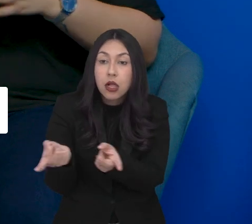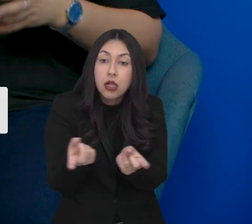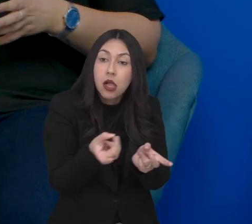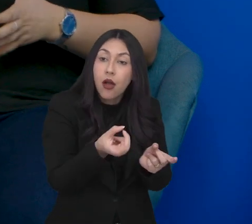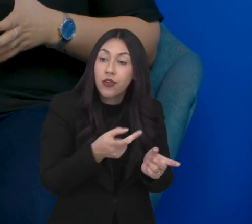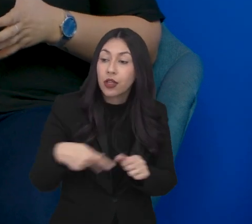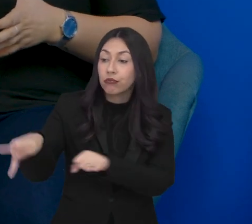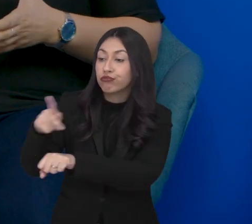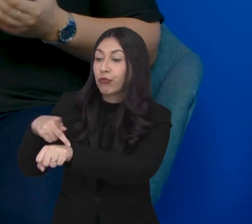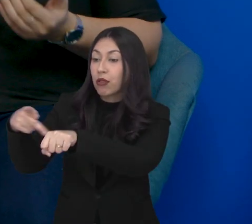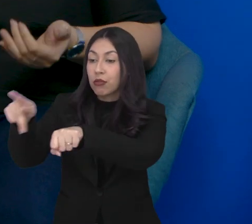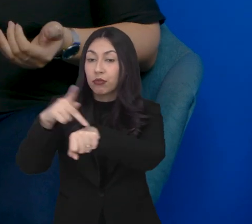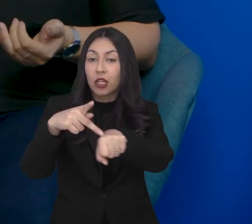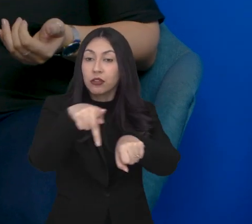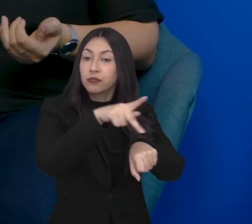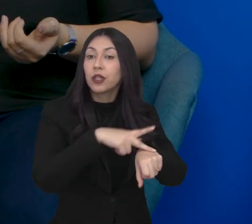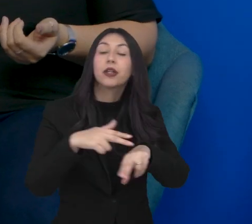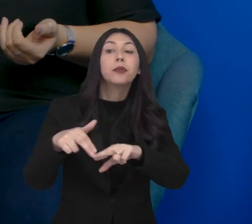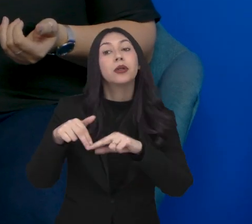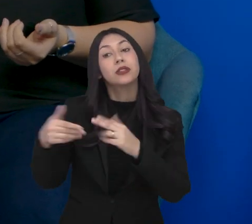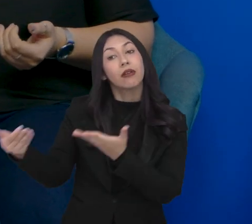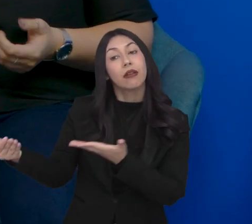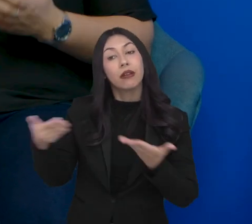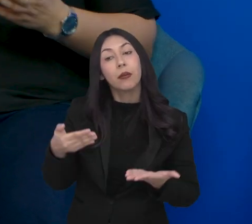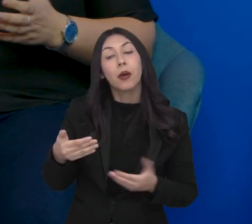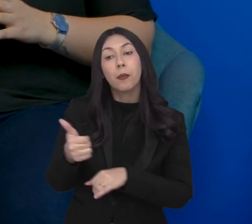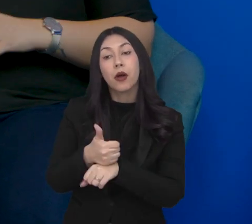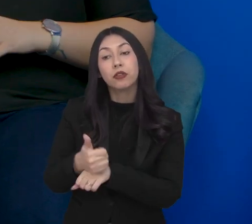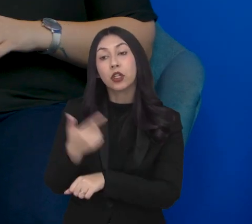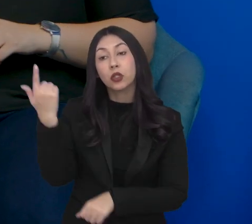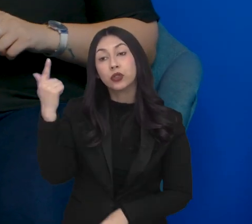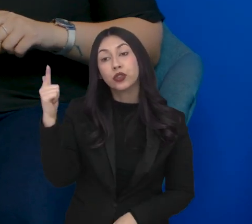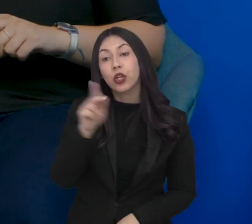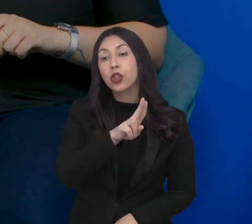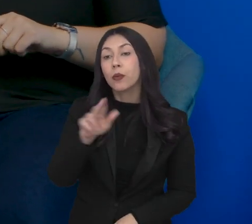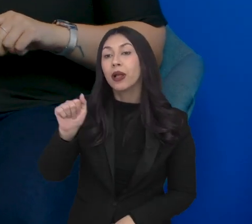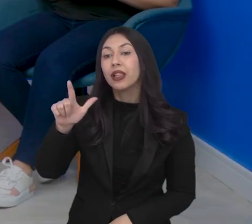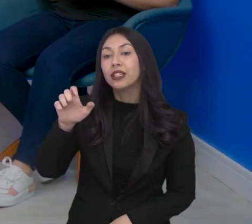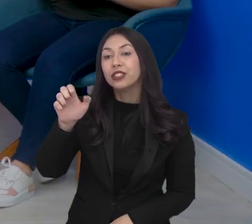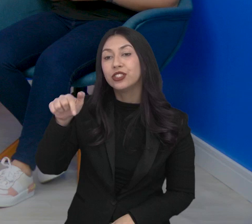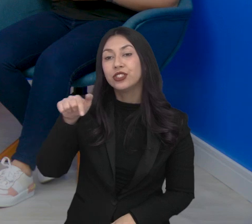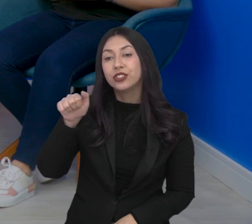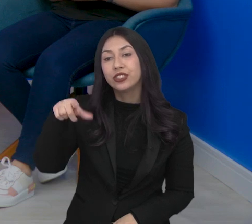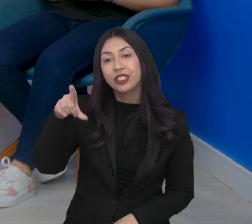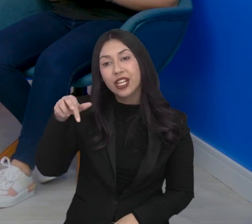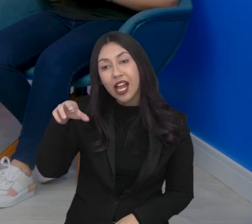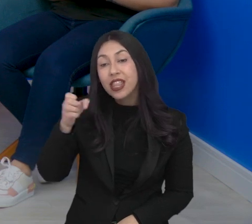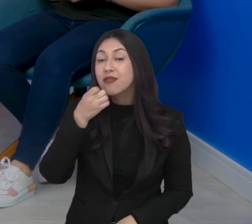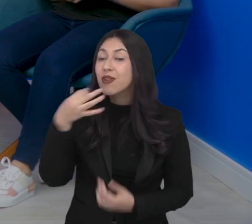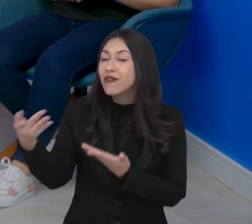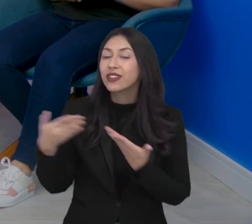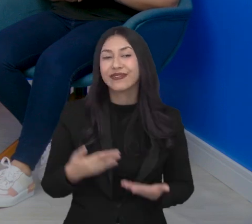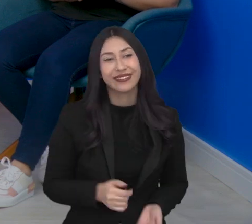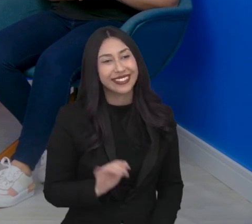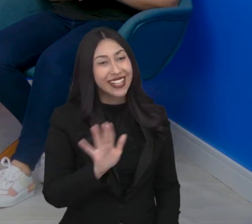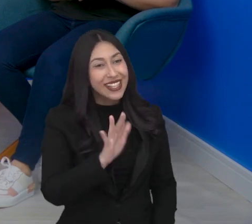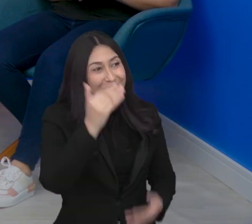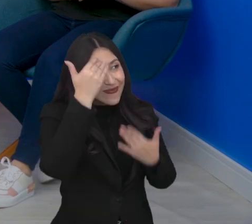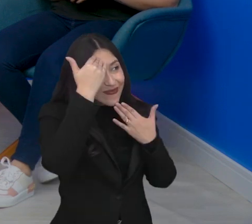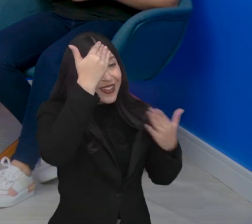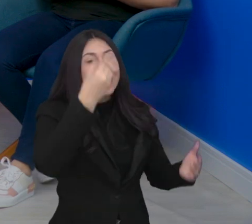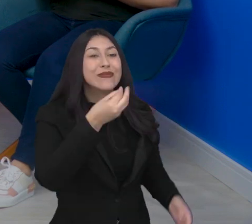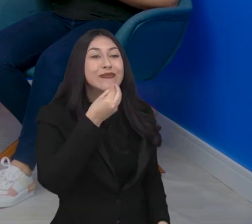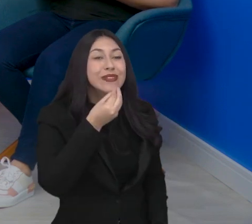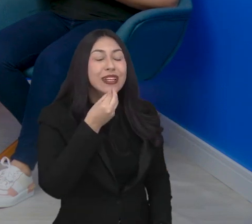países. Para falar sobre isso, a gente recebe no estúdio o geógrafo Alexandre Fidalgo. Bem-vindo, Alexandre. Olá, gente. Obrigado pela